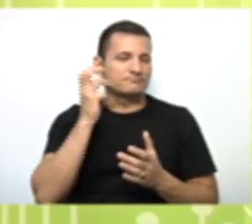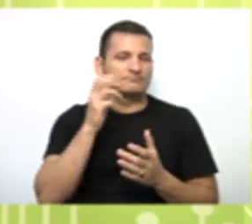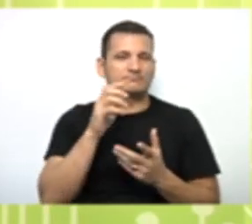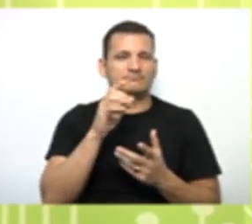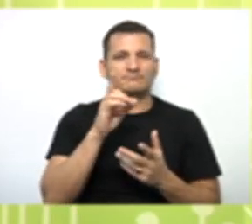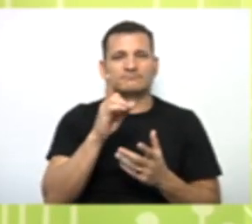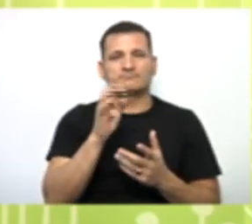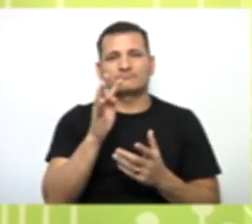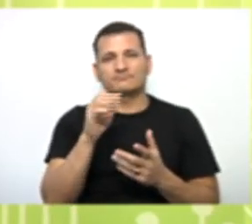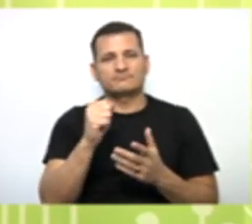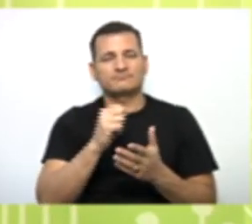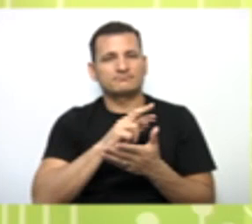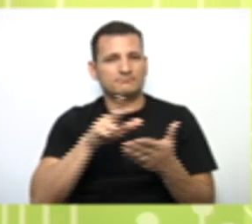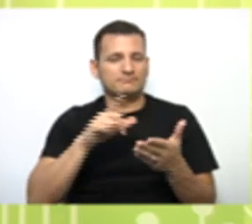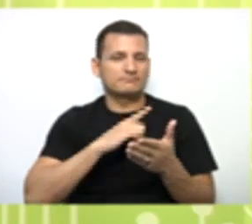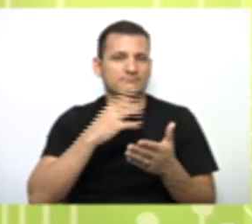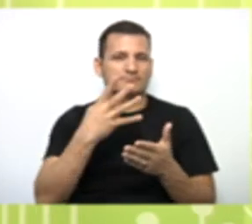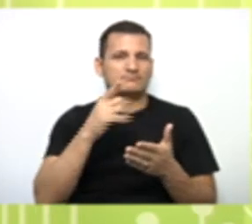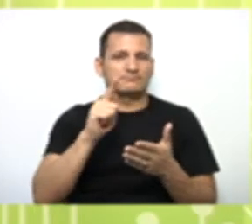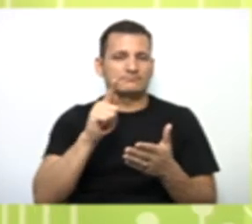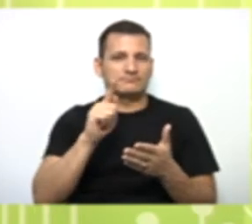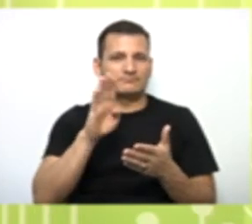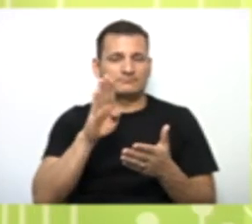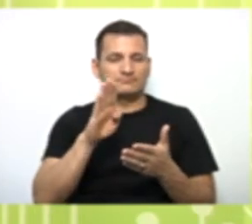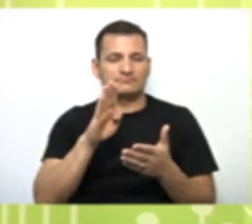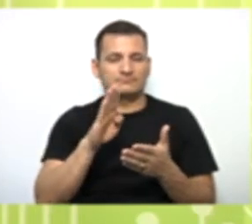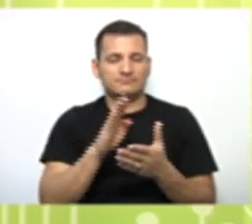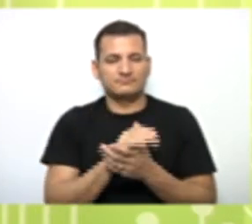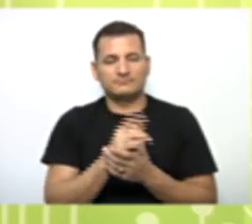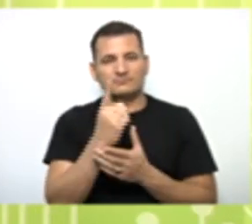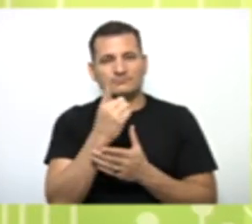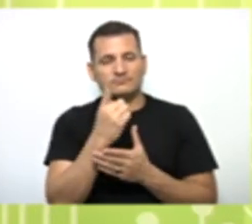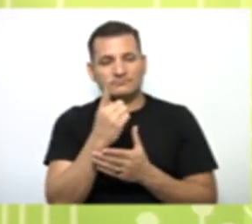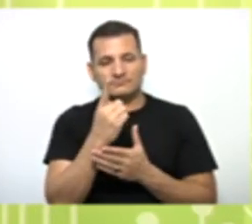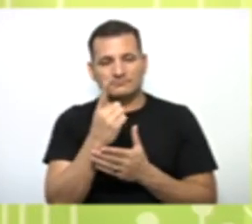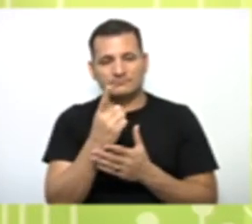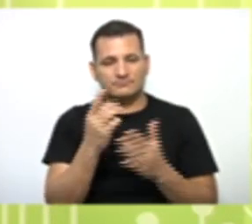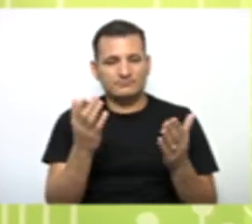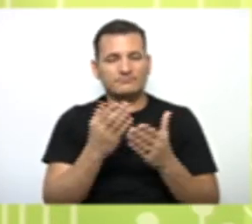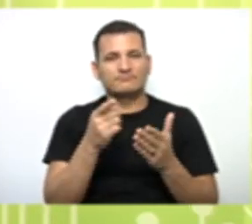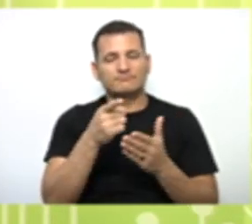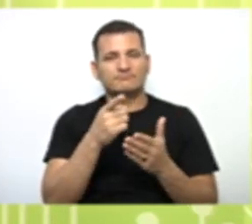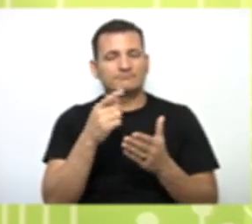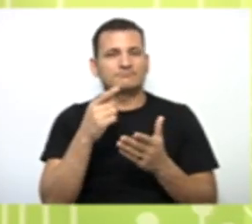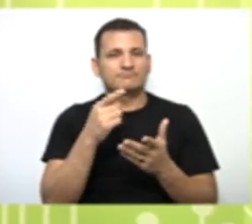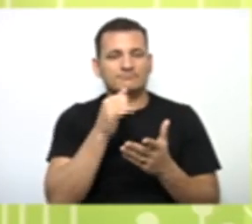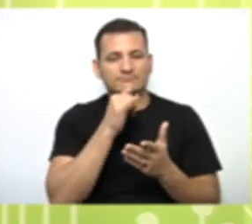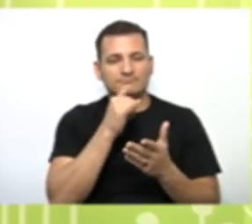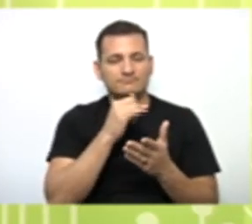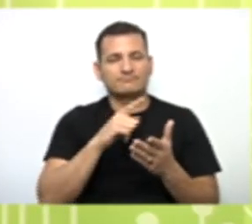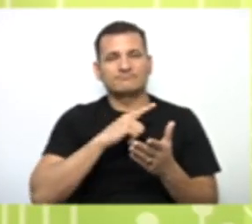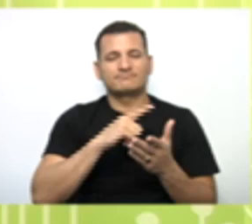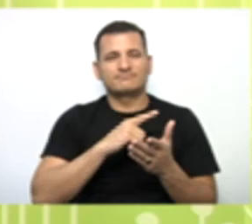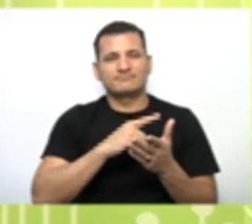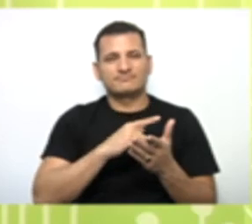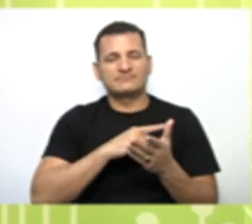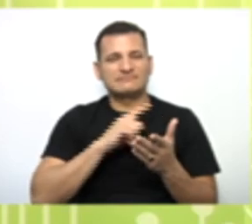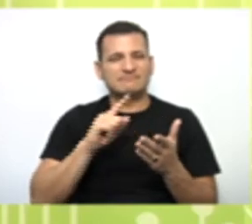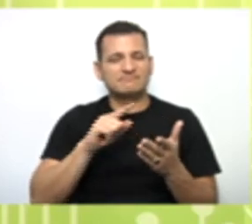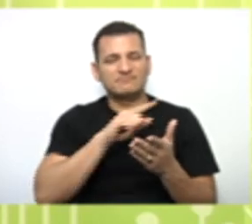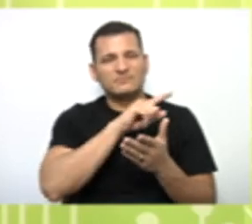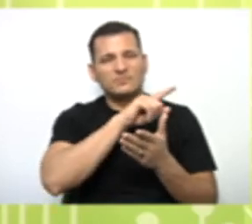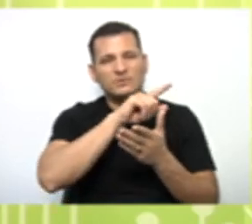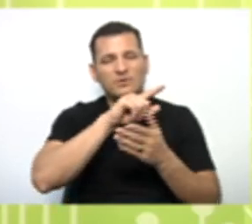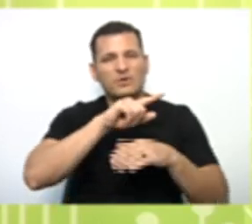assim por diante. Tem 4 gigas. Agora imagina aí você tem milhares e milhares, milhões e milhões de horas desse